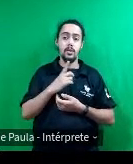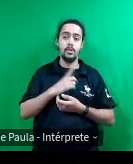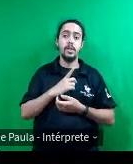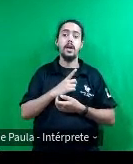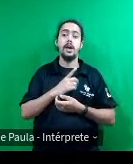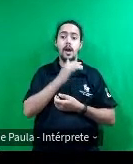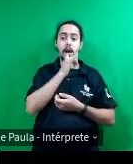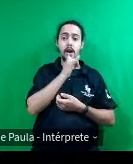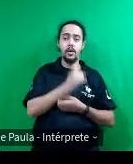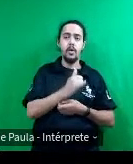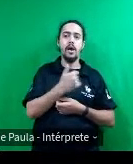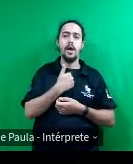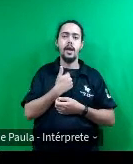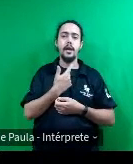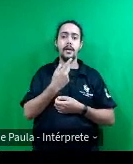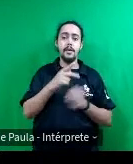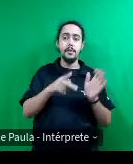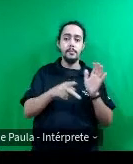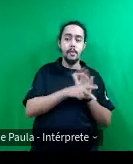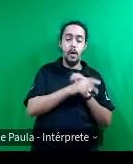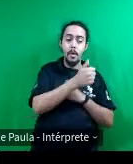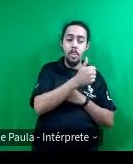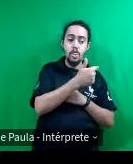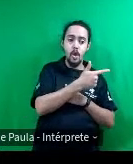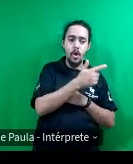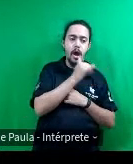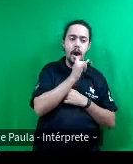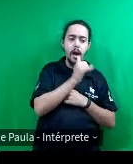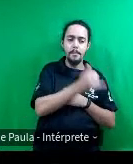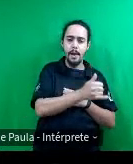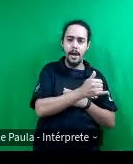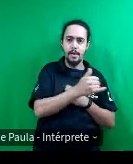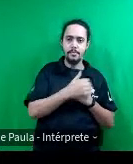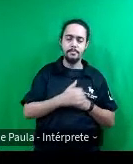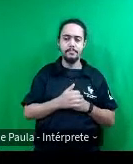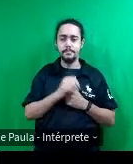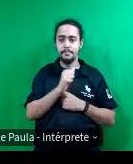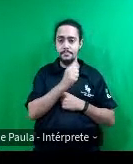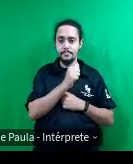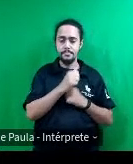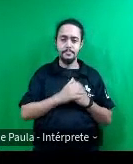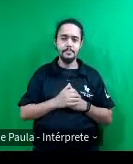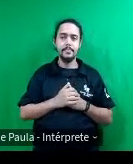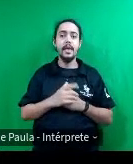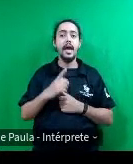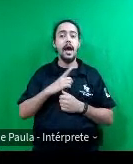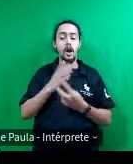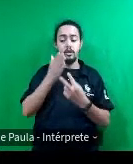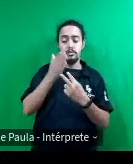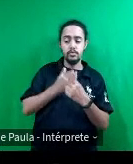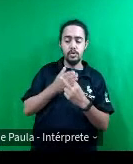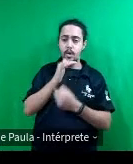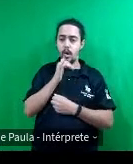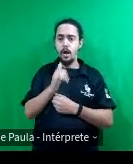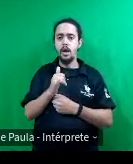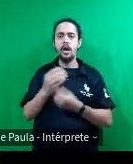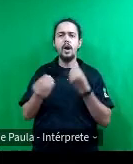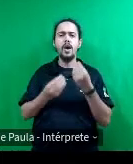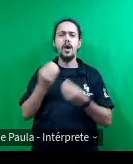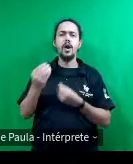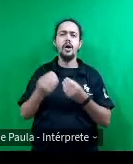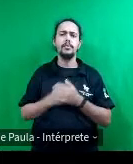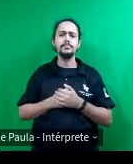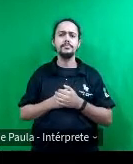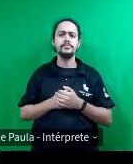vindo da minha fonte, 12 amperes, e eu vou fazer aqui, aplicar aqui o divisor de corrente. Como é que eu sei que está vindo aqui,